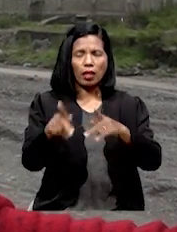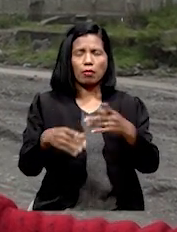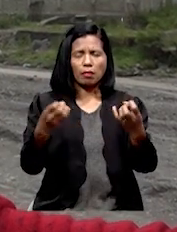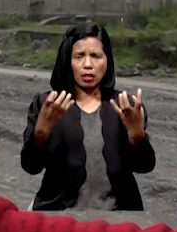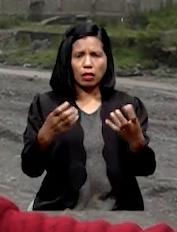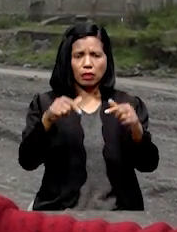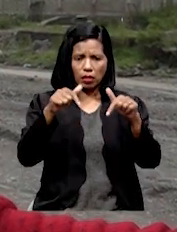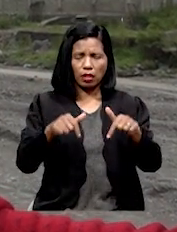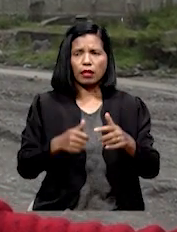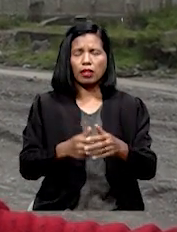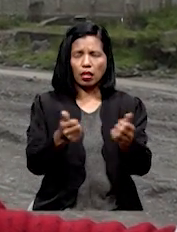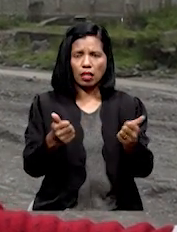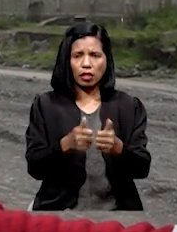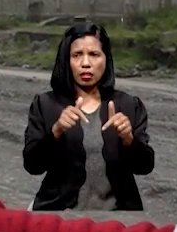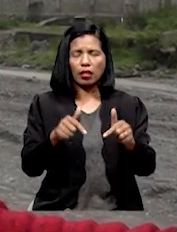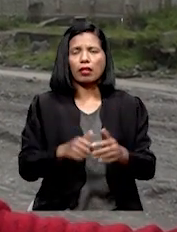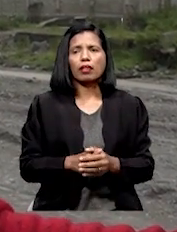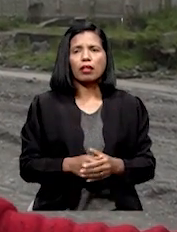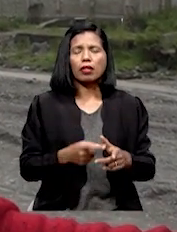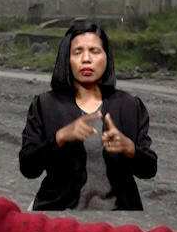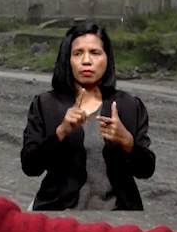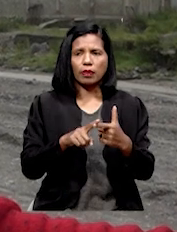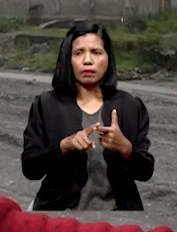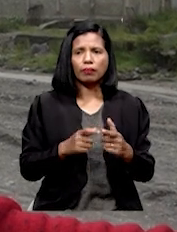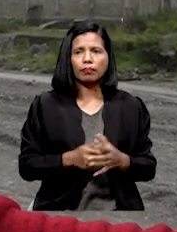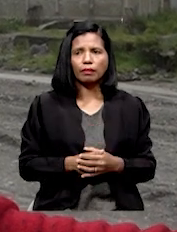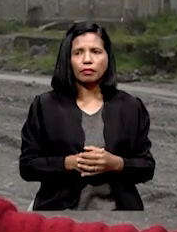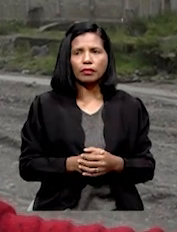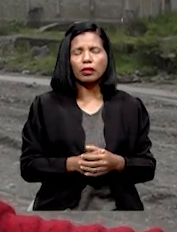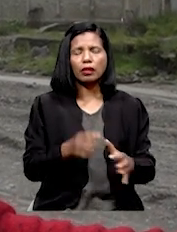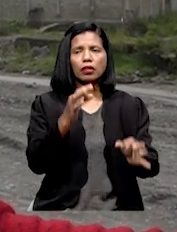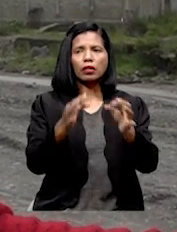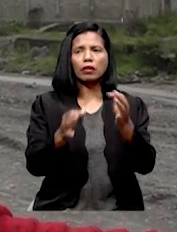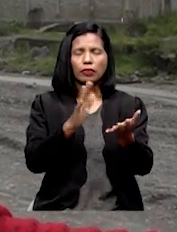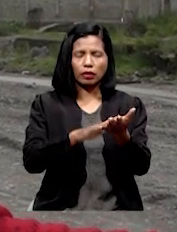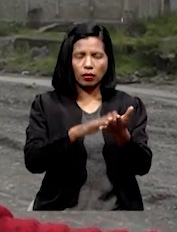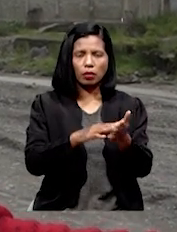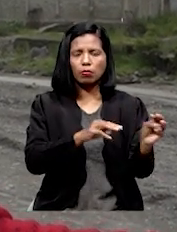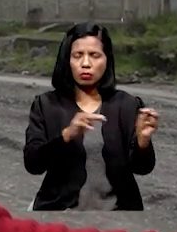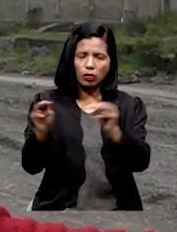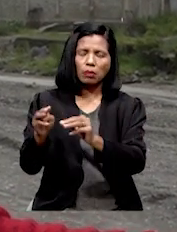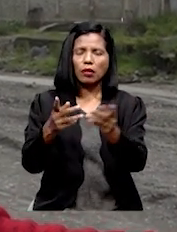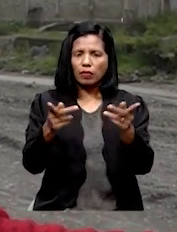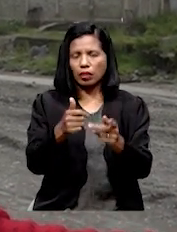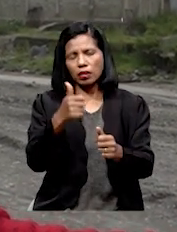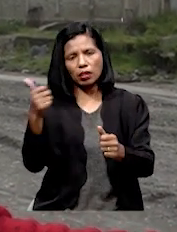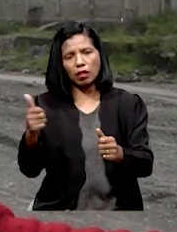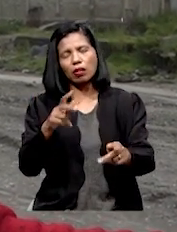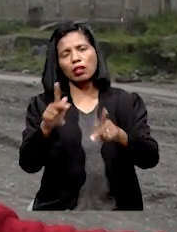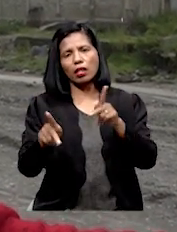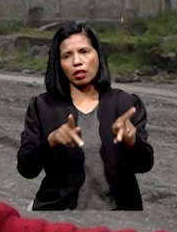Pebes. É comunidade de Barak, e depois nós, é, se a escola não é uma cabal falha fata em selo, então comunidade de Uang não é